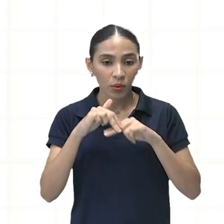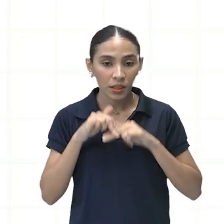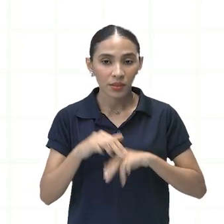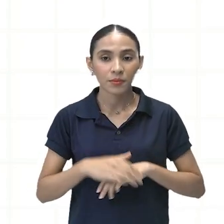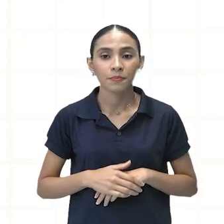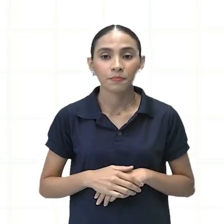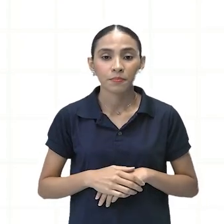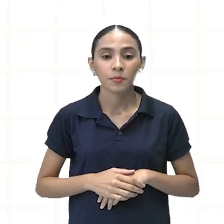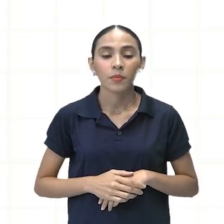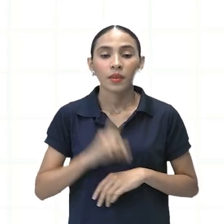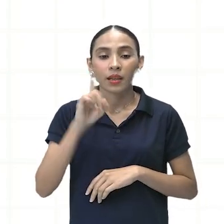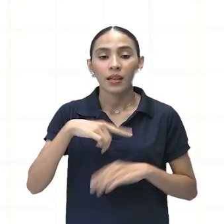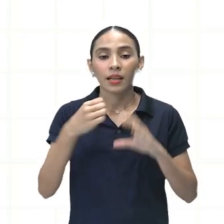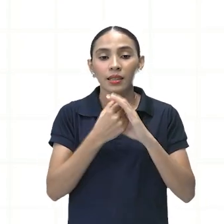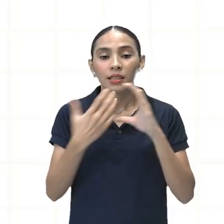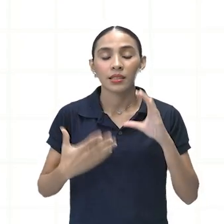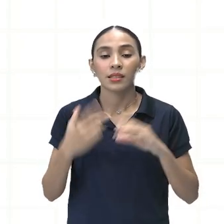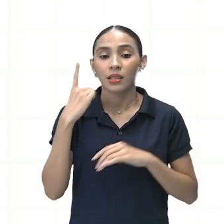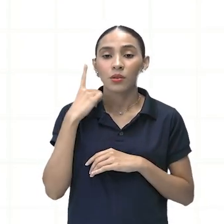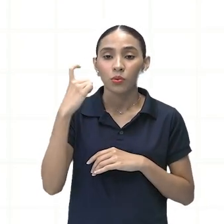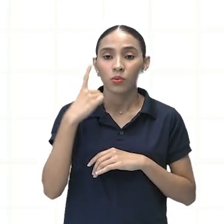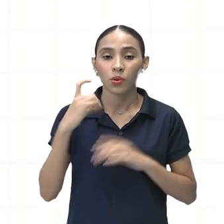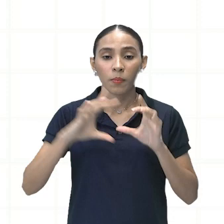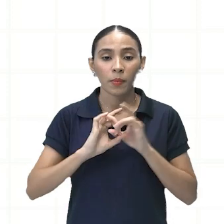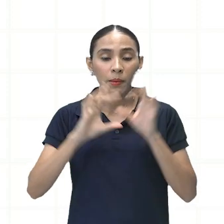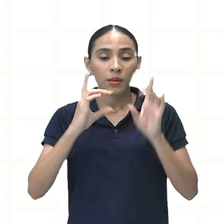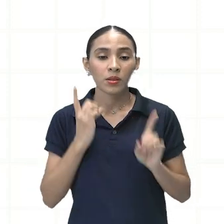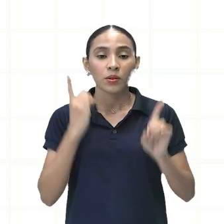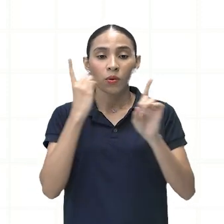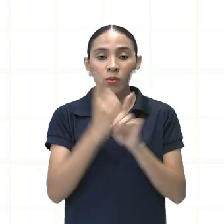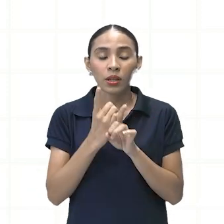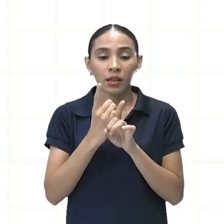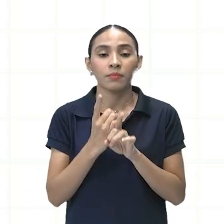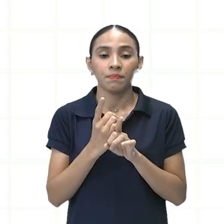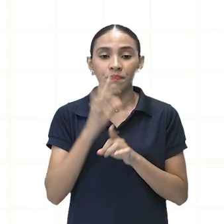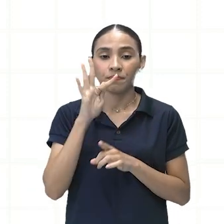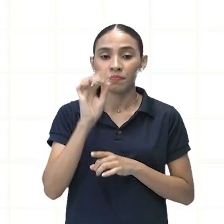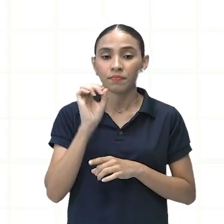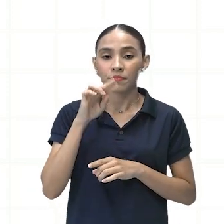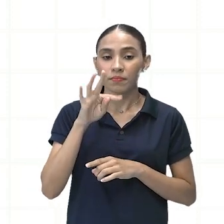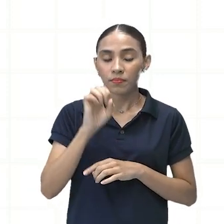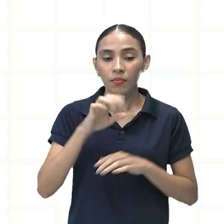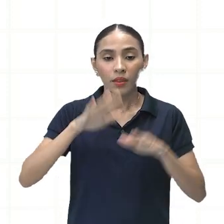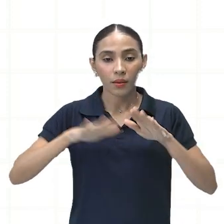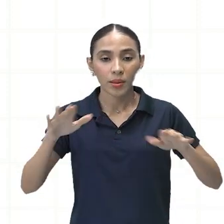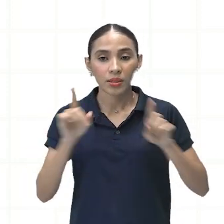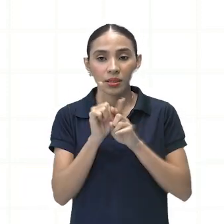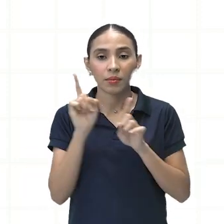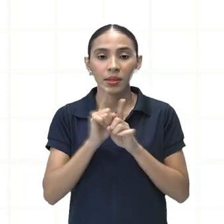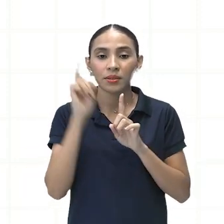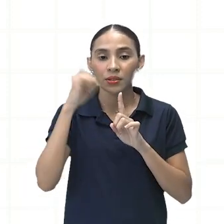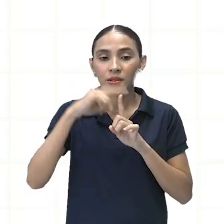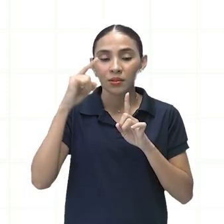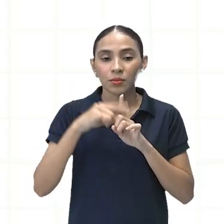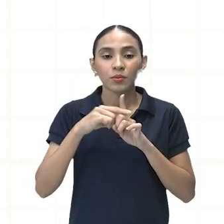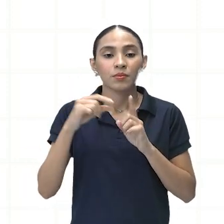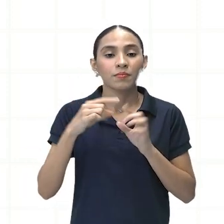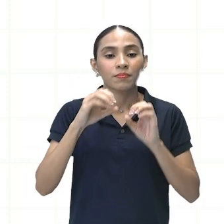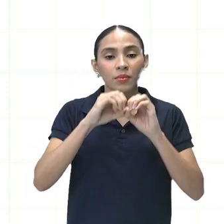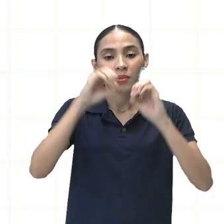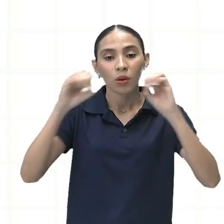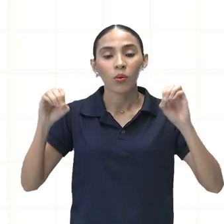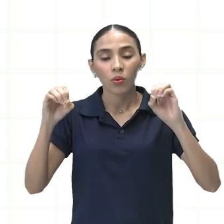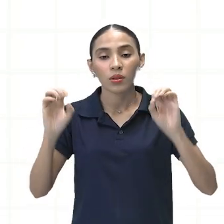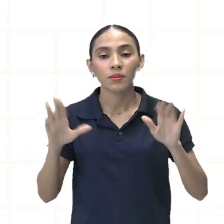o timbre é a característica do som que permite identificar sua fonte. Ele depende da forma da onda